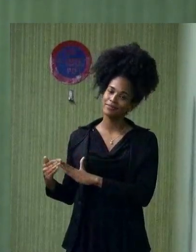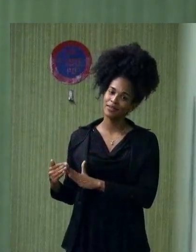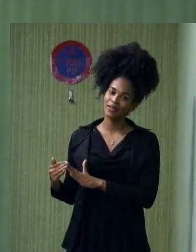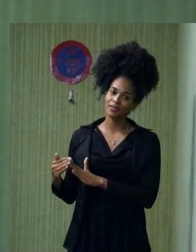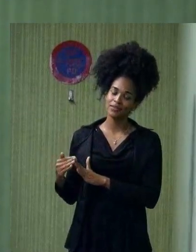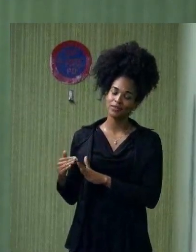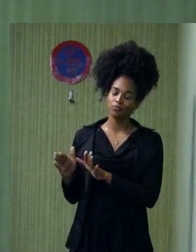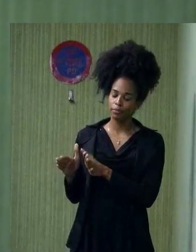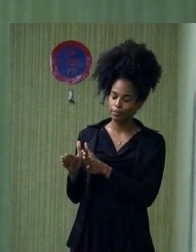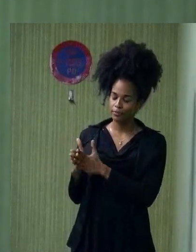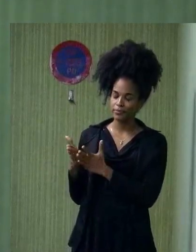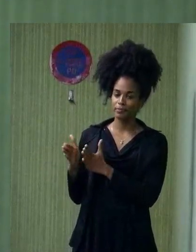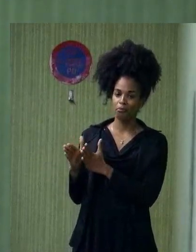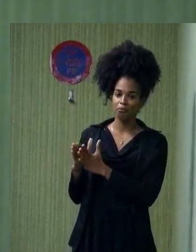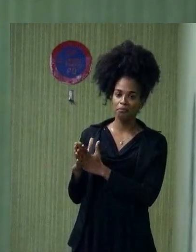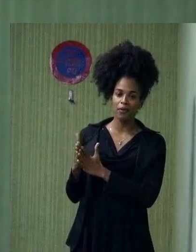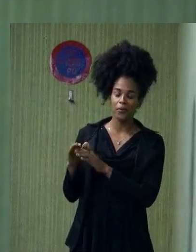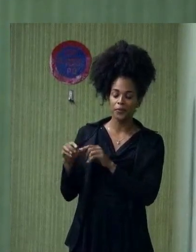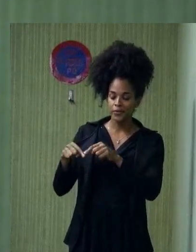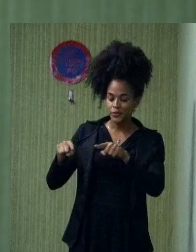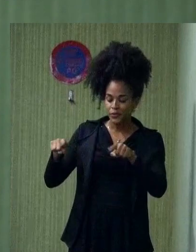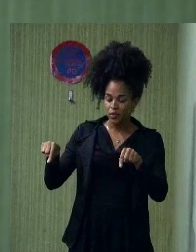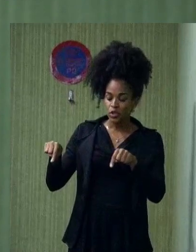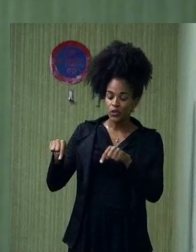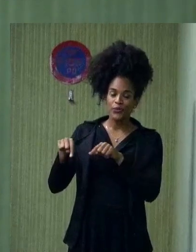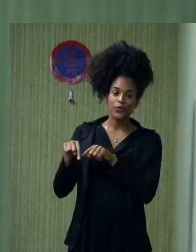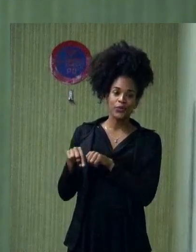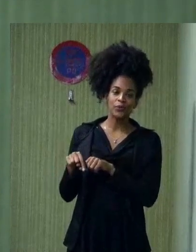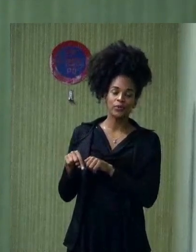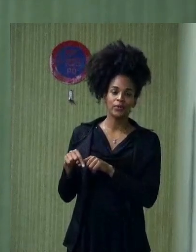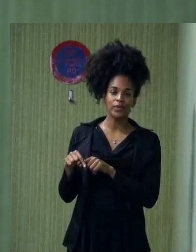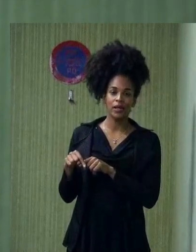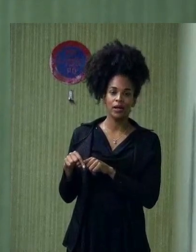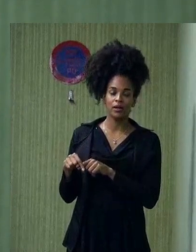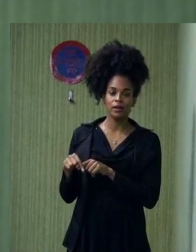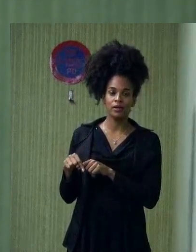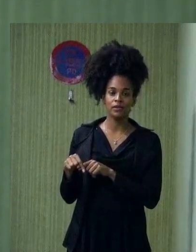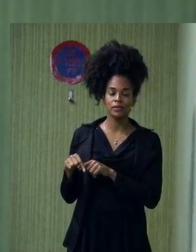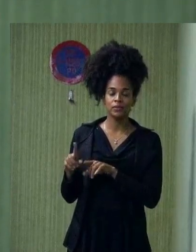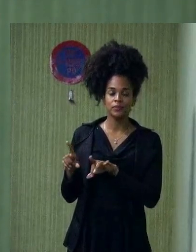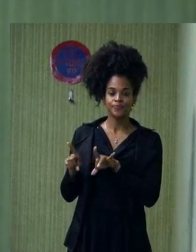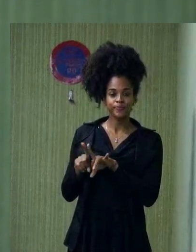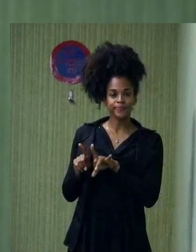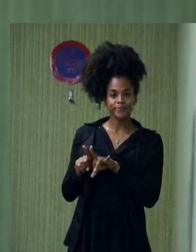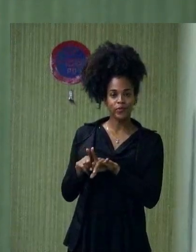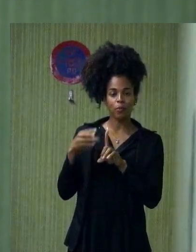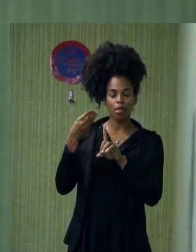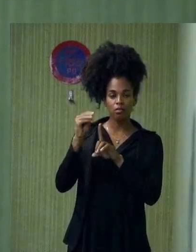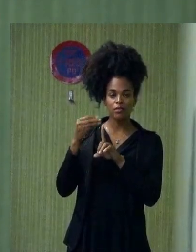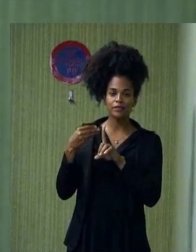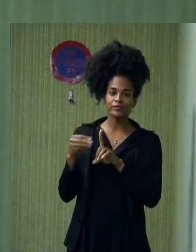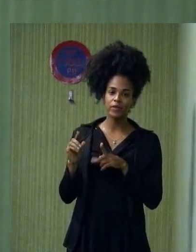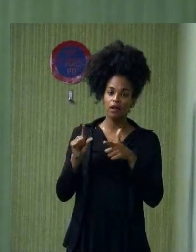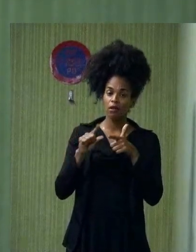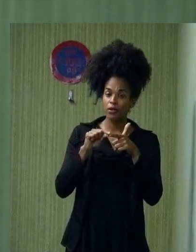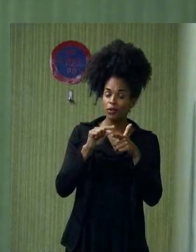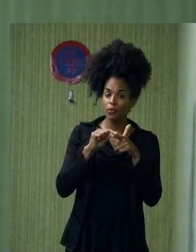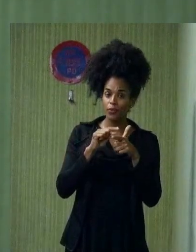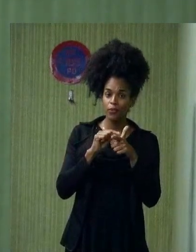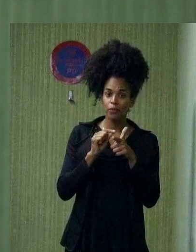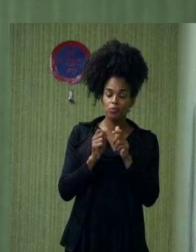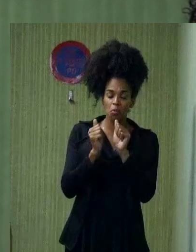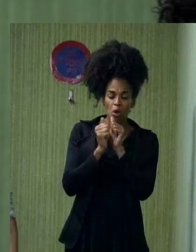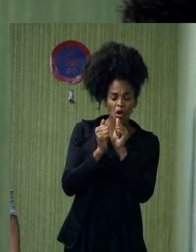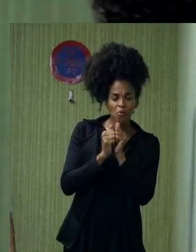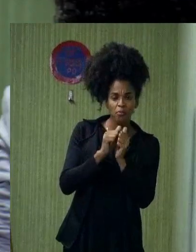deliza retratou lá na Amazônia né aqui também eram os bairros ali próximo do Rio